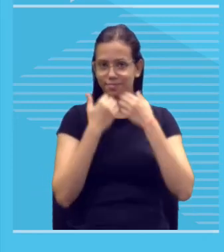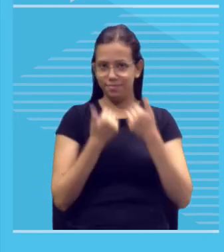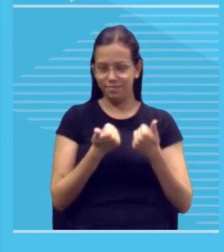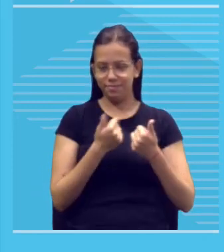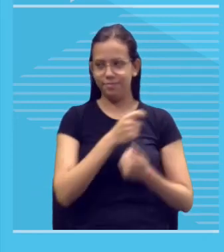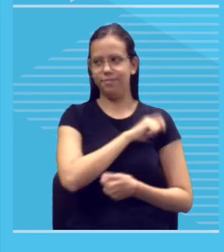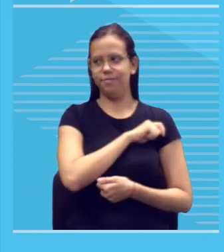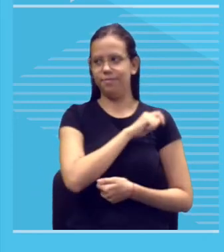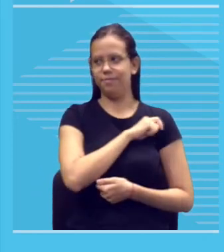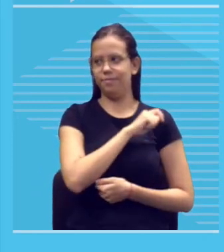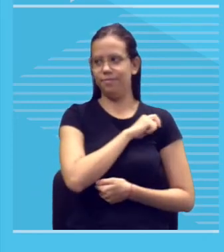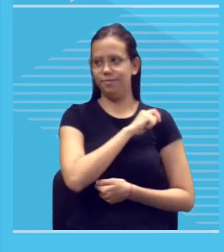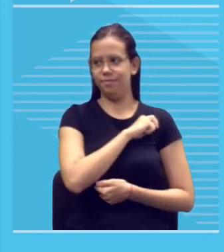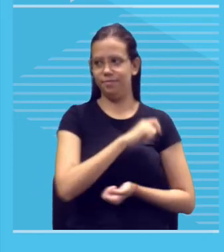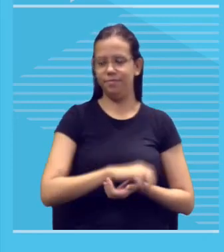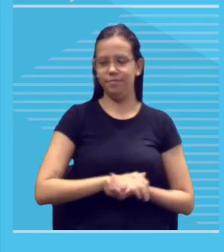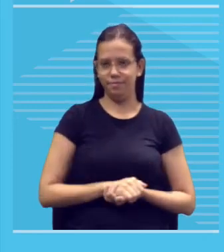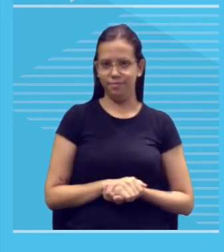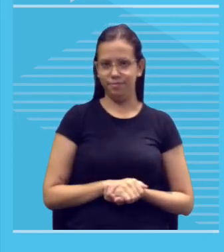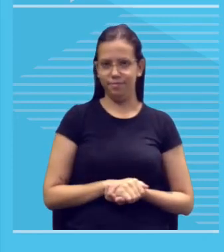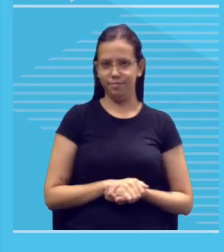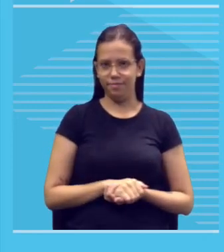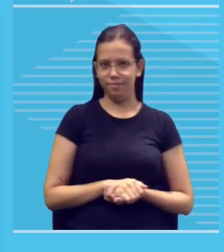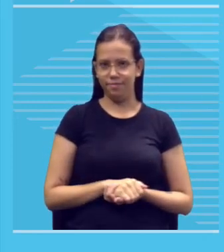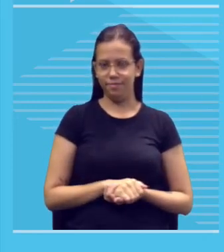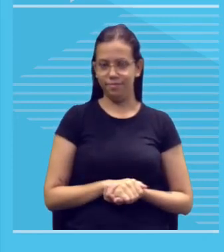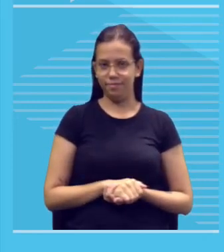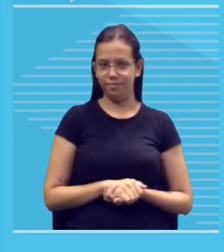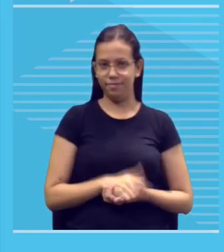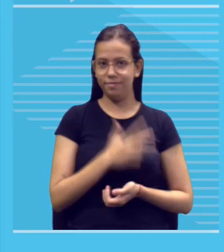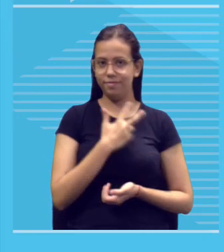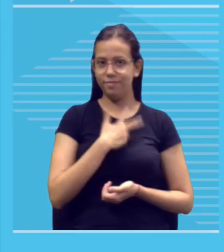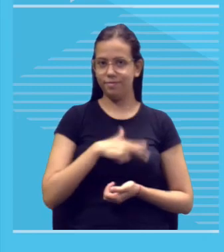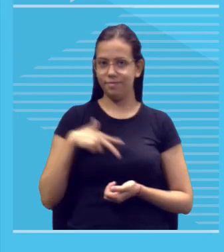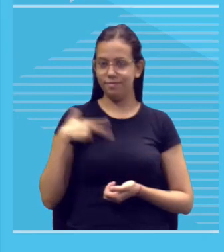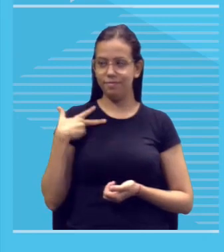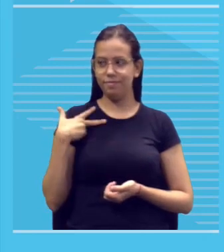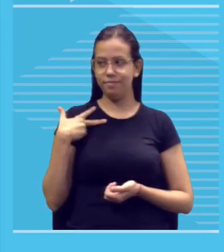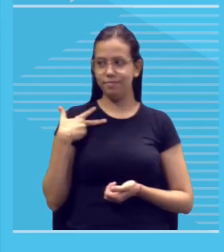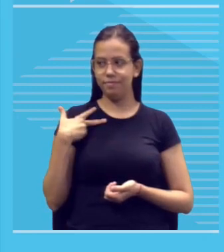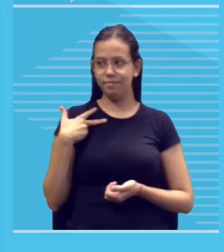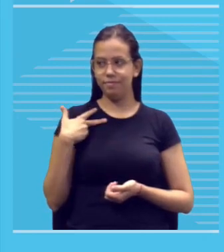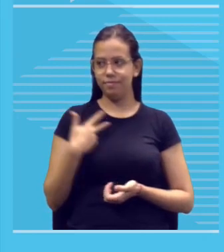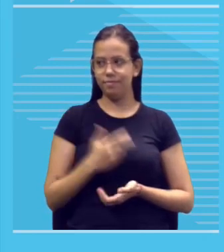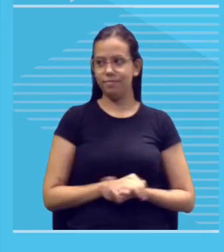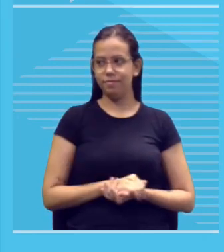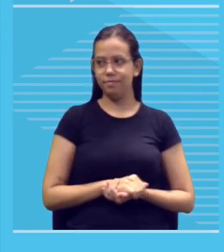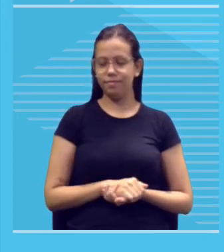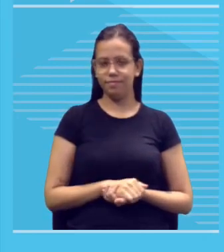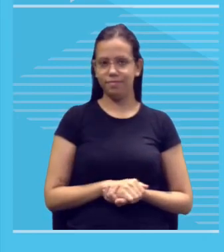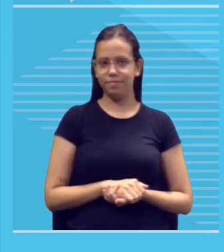aí galerinha tranquilidade meu povo de boa na lagoa